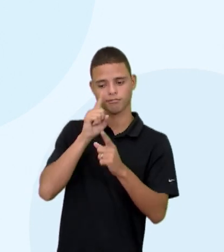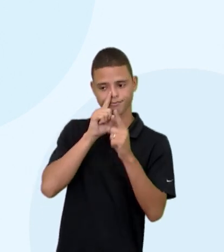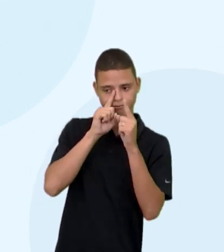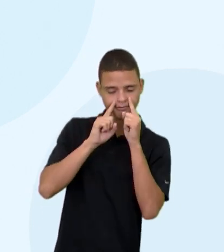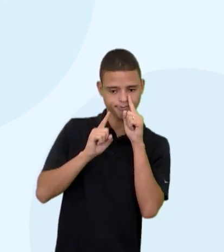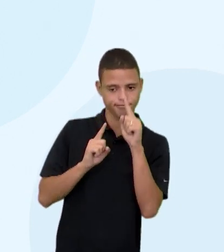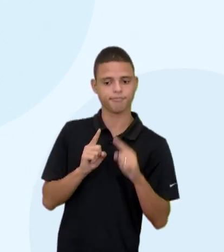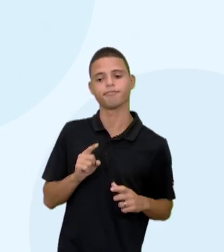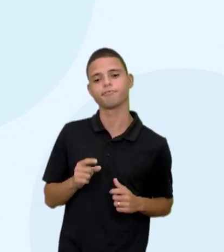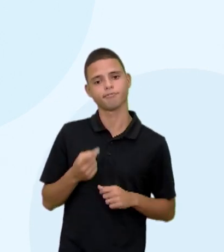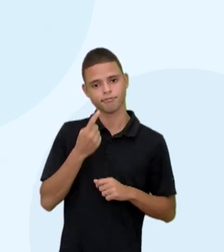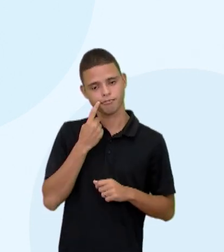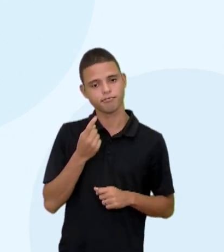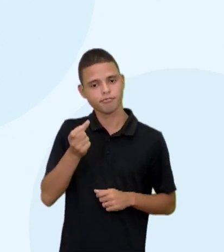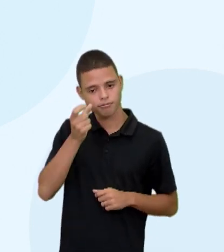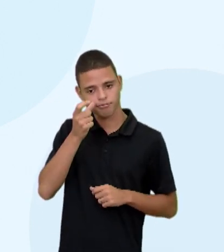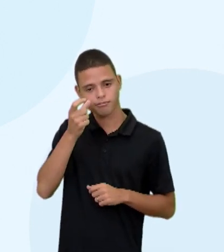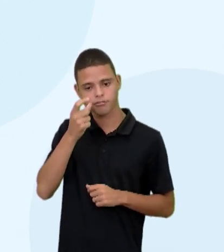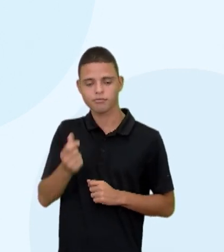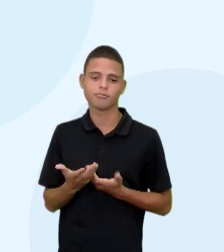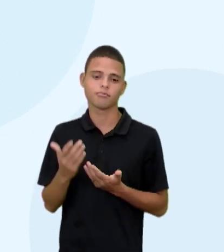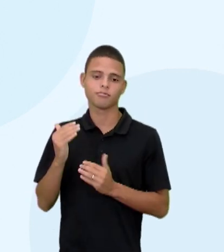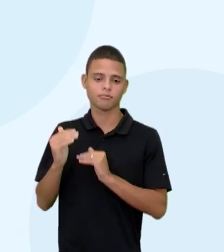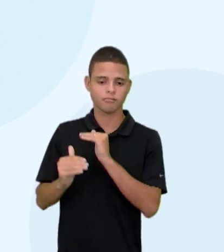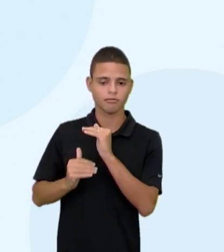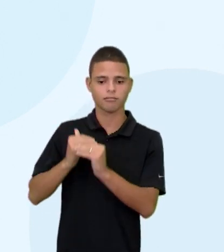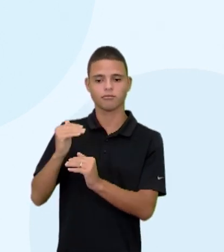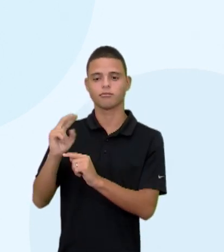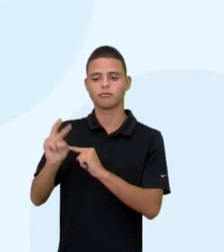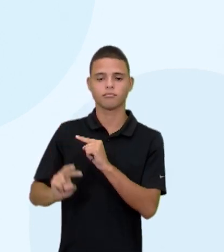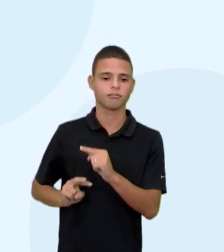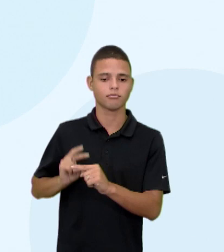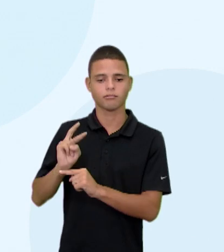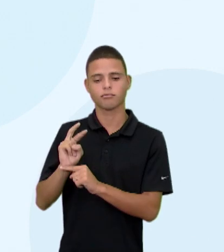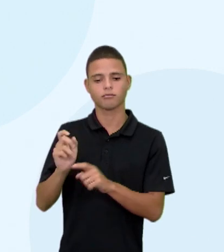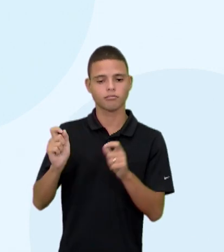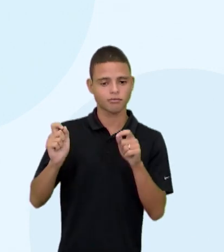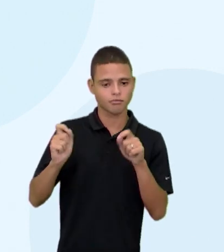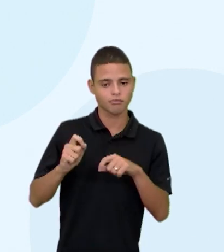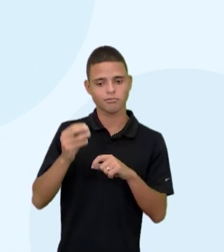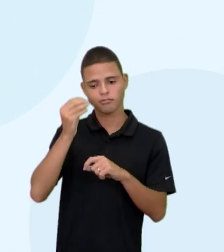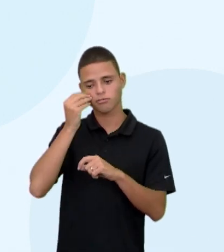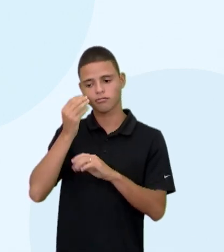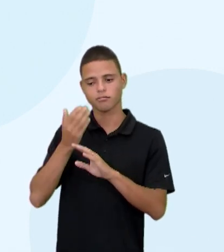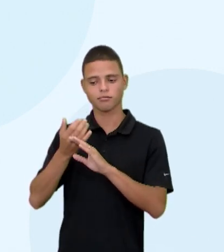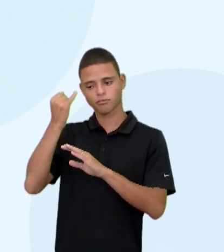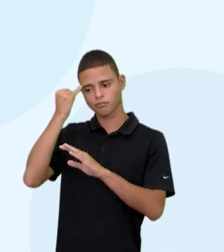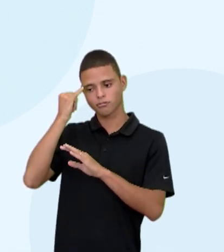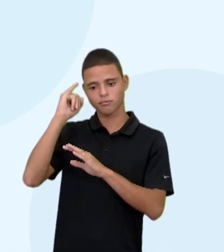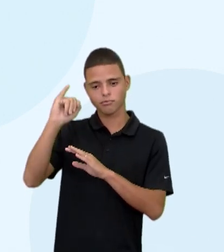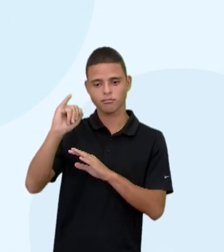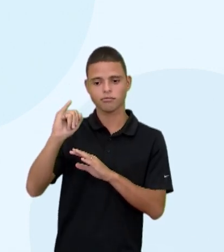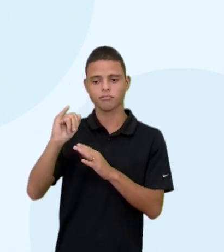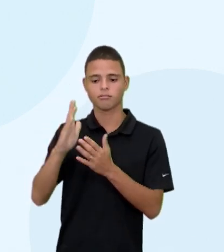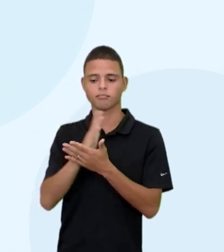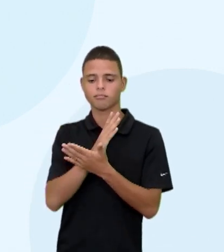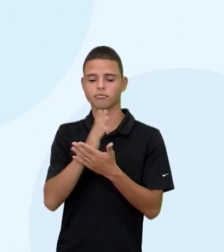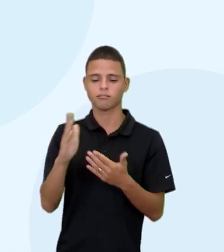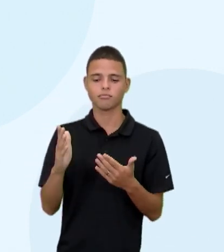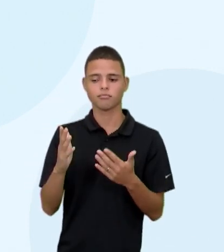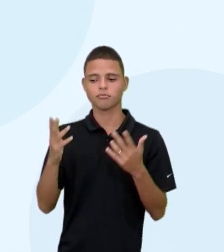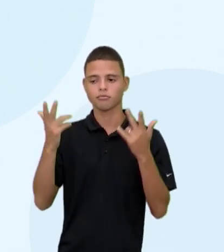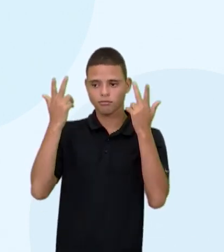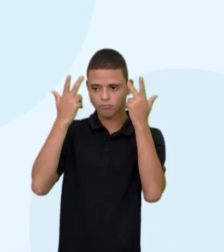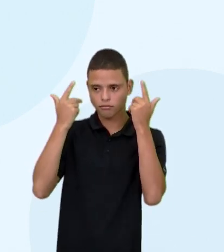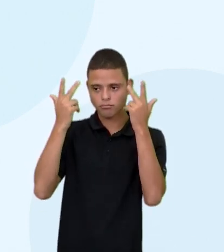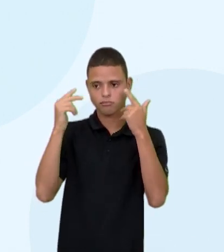interessante isso aí. Então tá lá, ó, com o desenvolvimento sustentável é possível evitar o esgotamento dos recursos